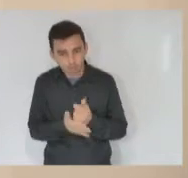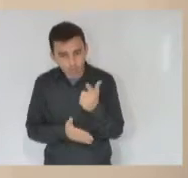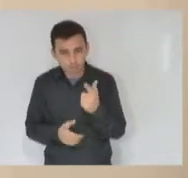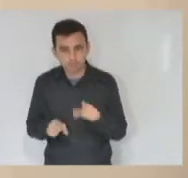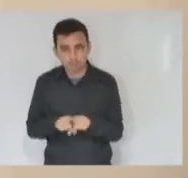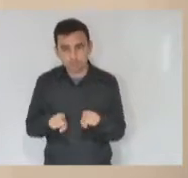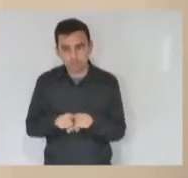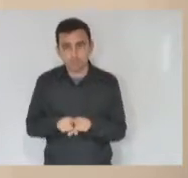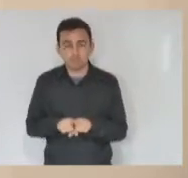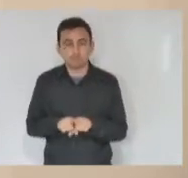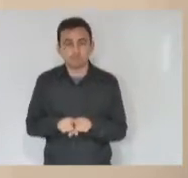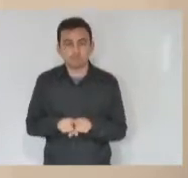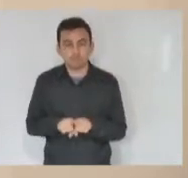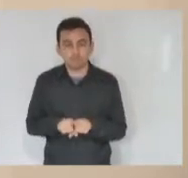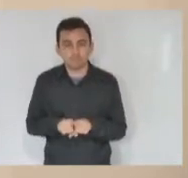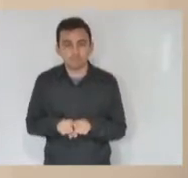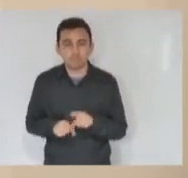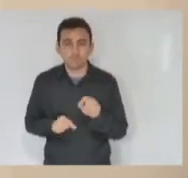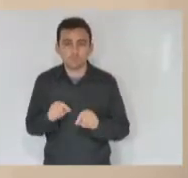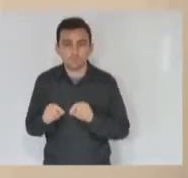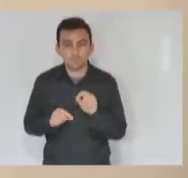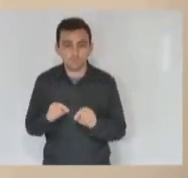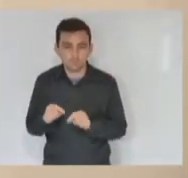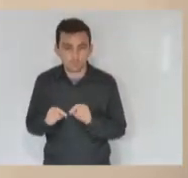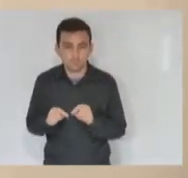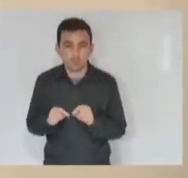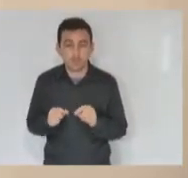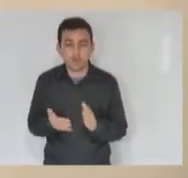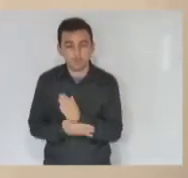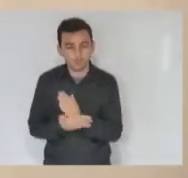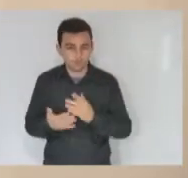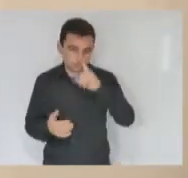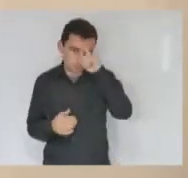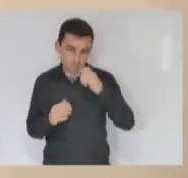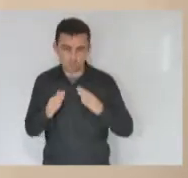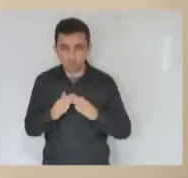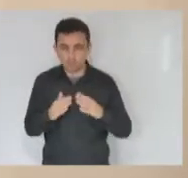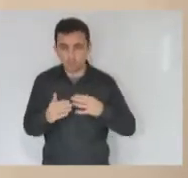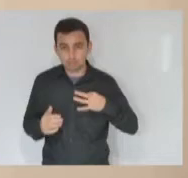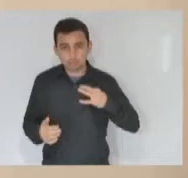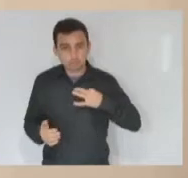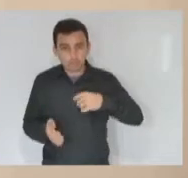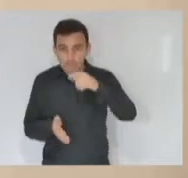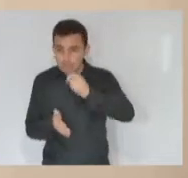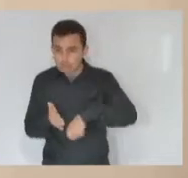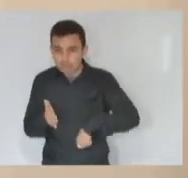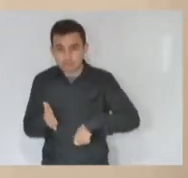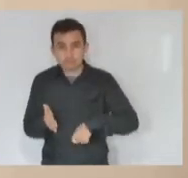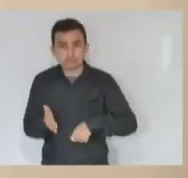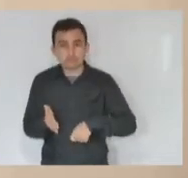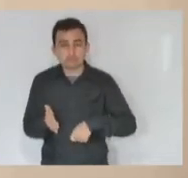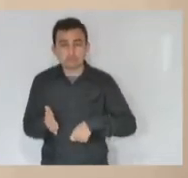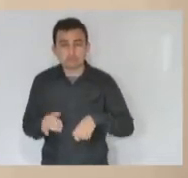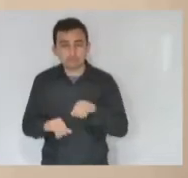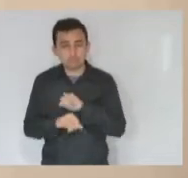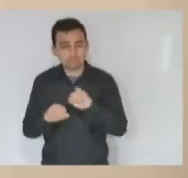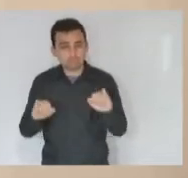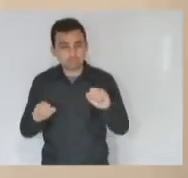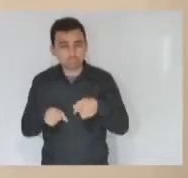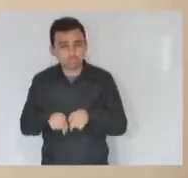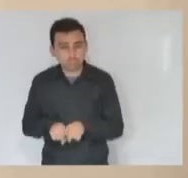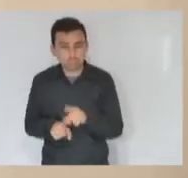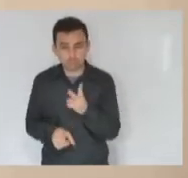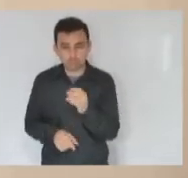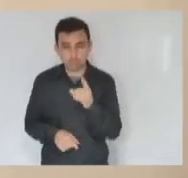bem como o fato de alguns hospitais filantrópicos sequer assinaram os anunciados convênios em